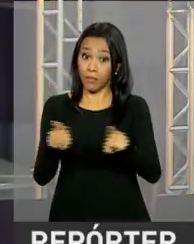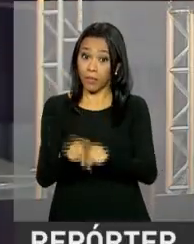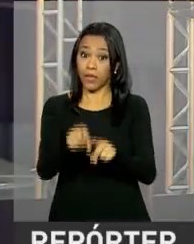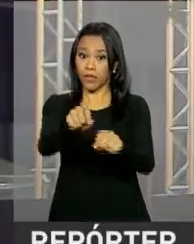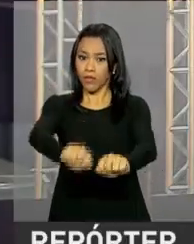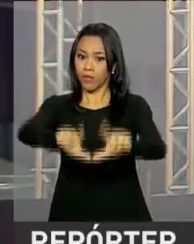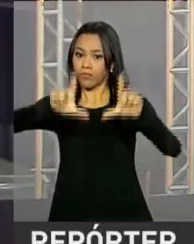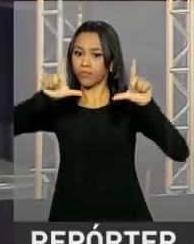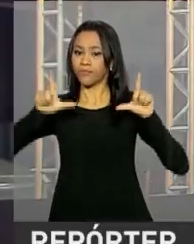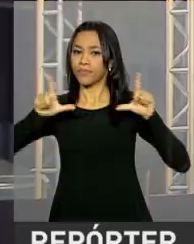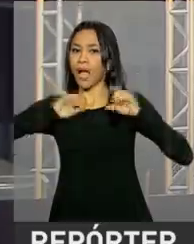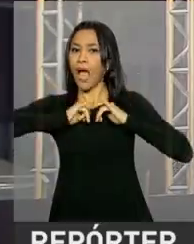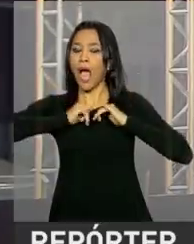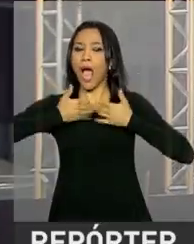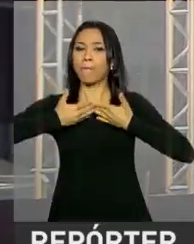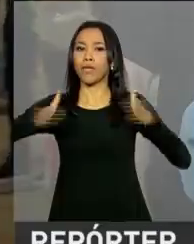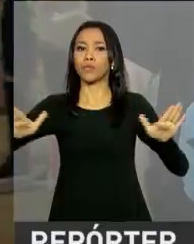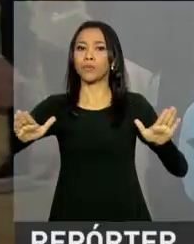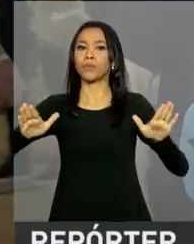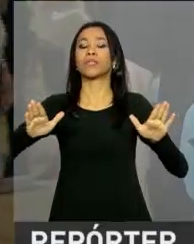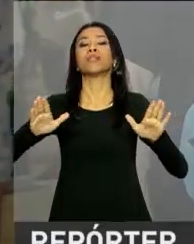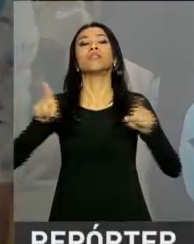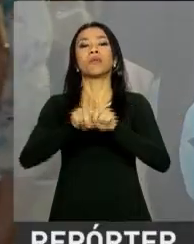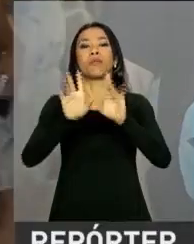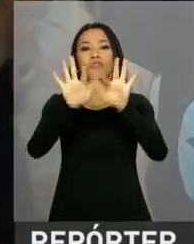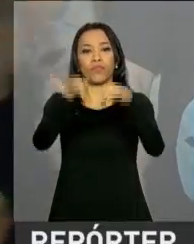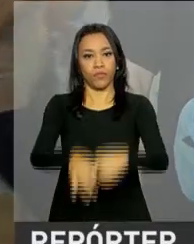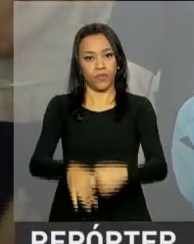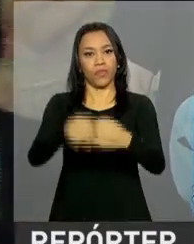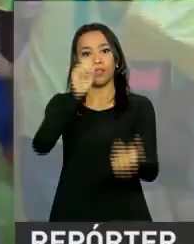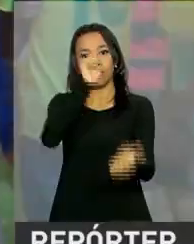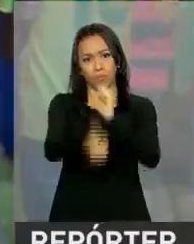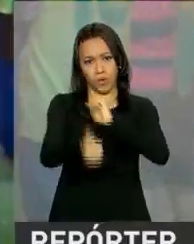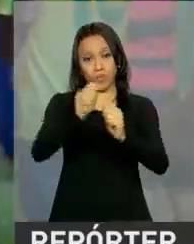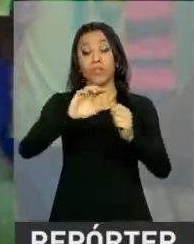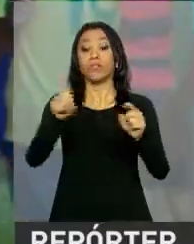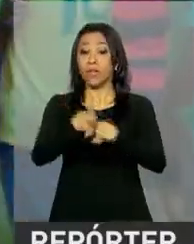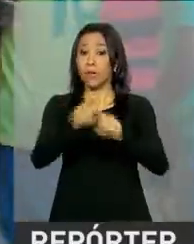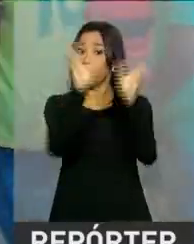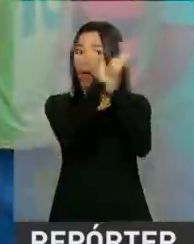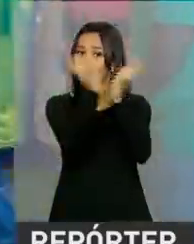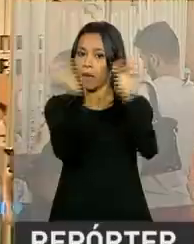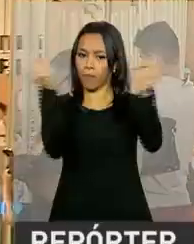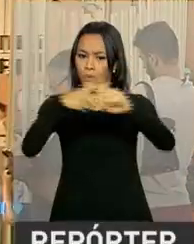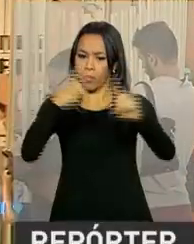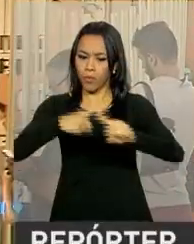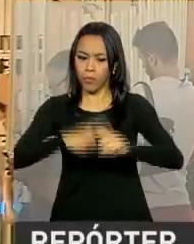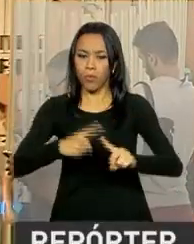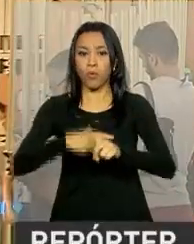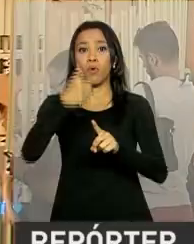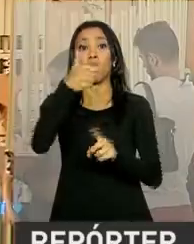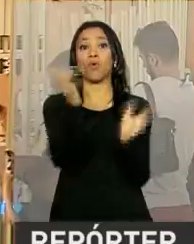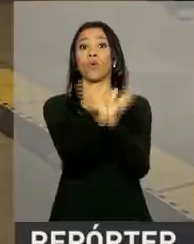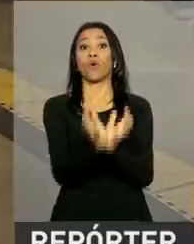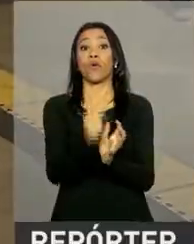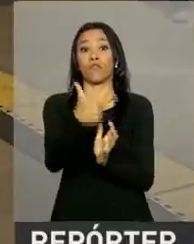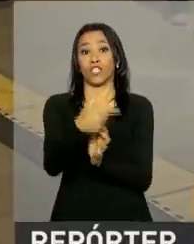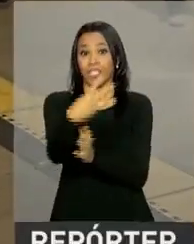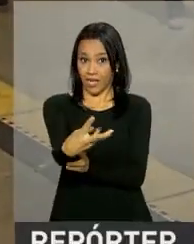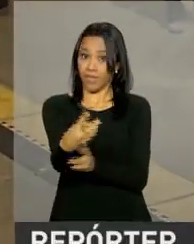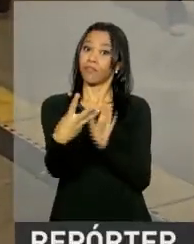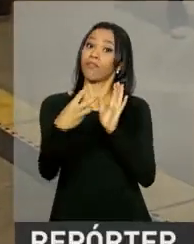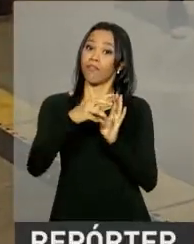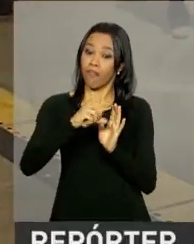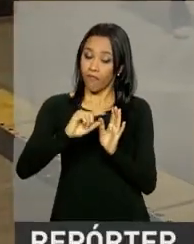transmitir, além da abertura e do encerramento, as principais competições das 23 modalidades paralímpicas.